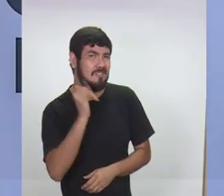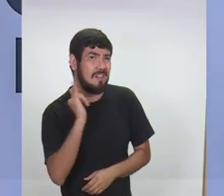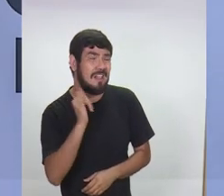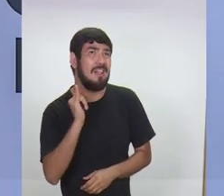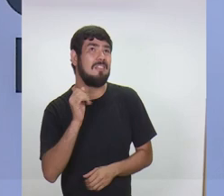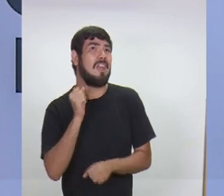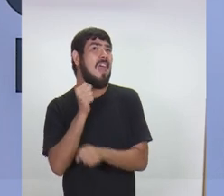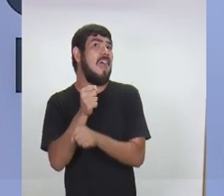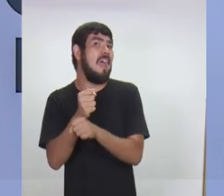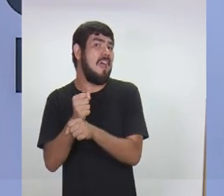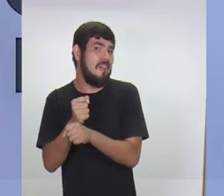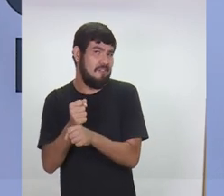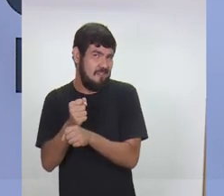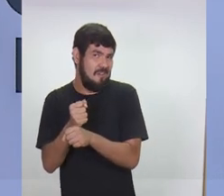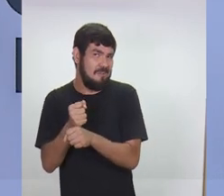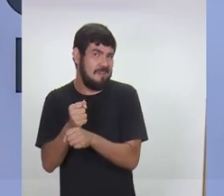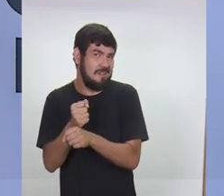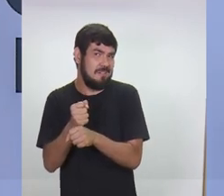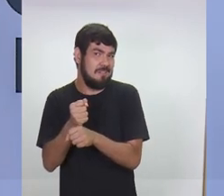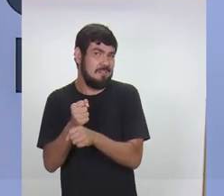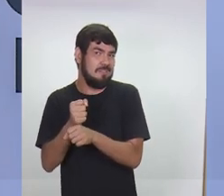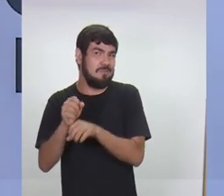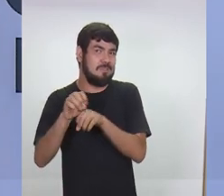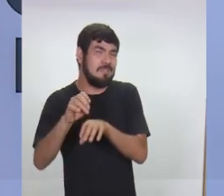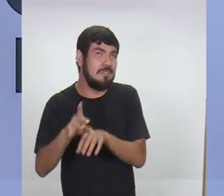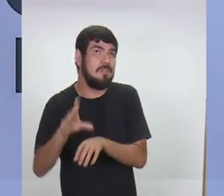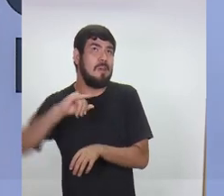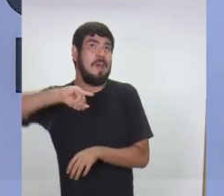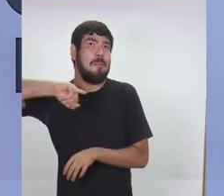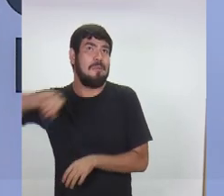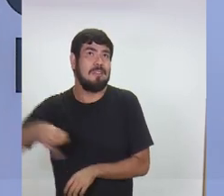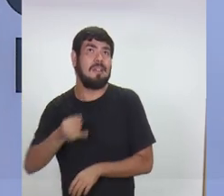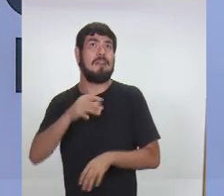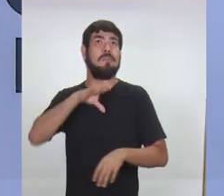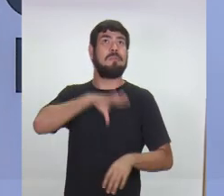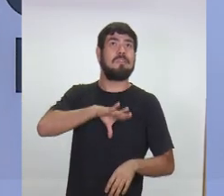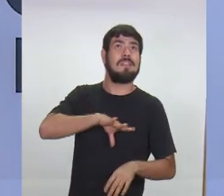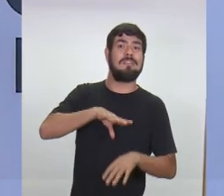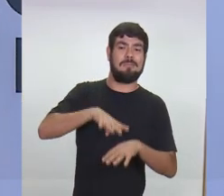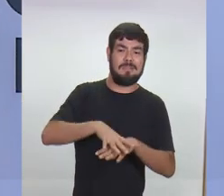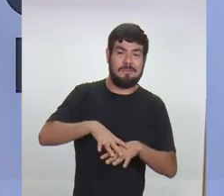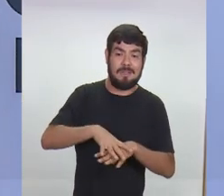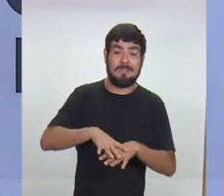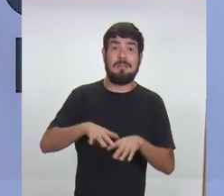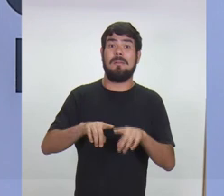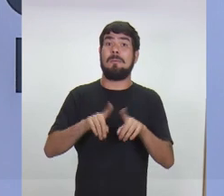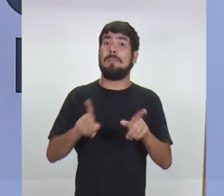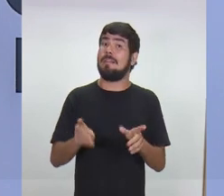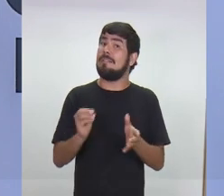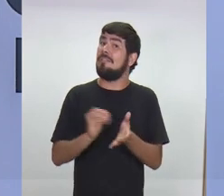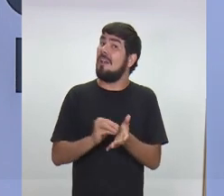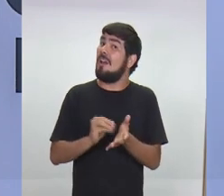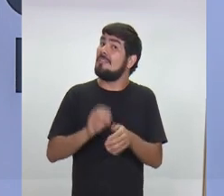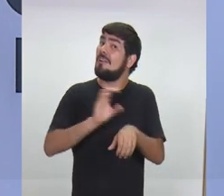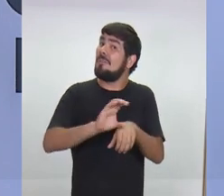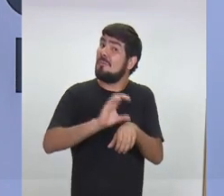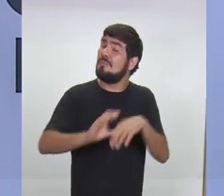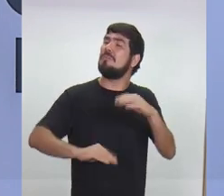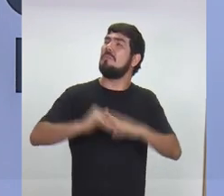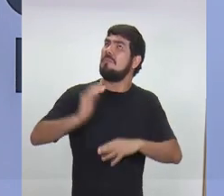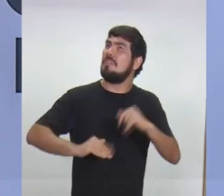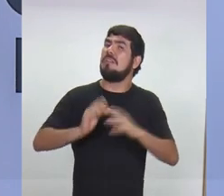nós temos que aproveitar matéria português matemática mas nós temos que botar realmente cinco cursos profissionalizantes para que